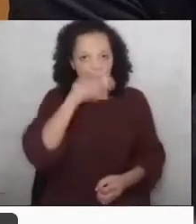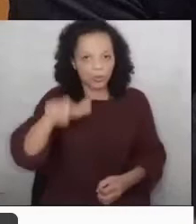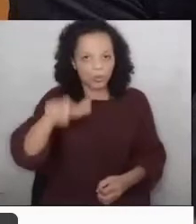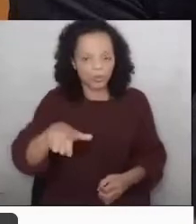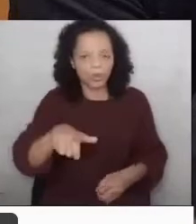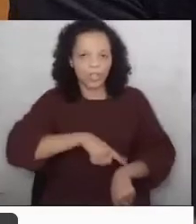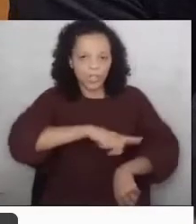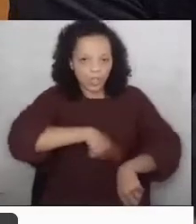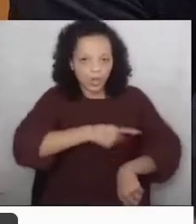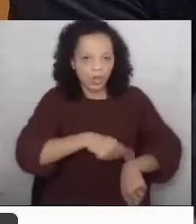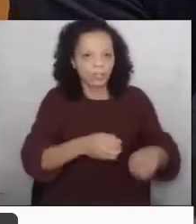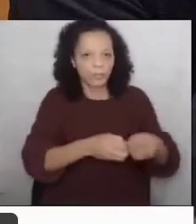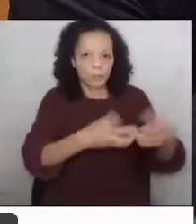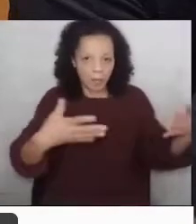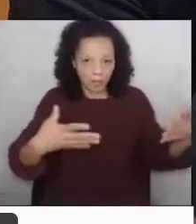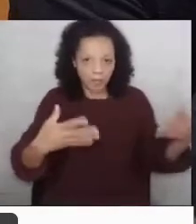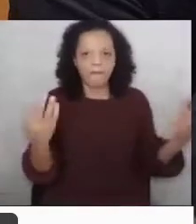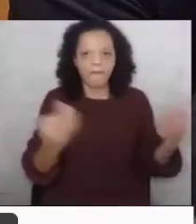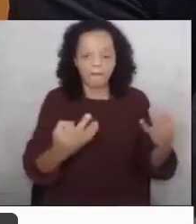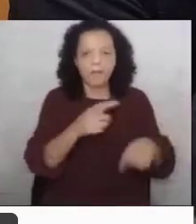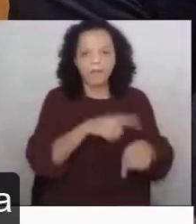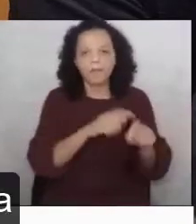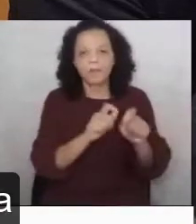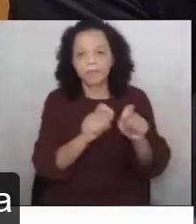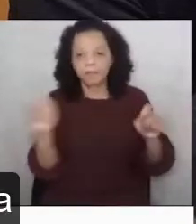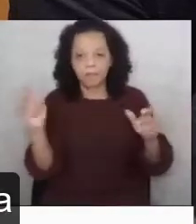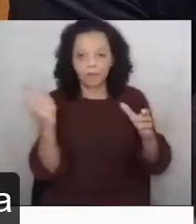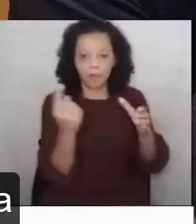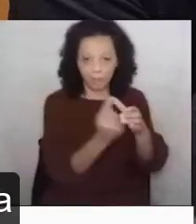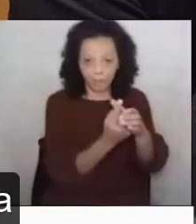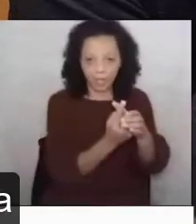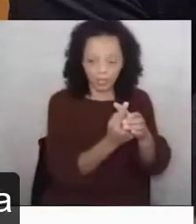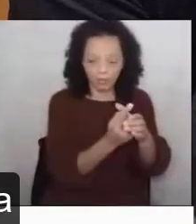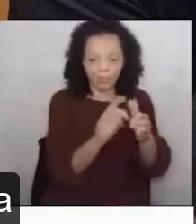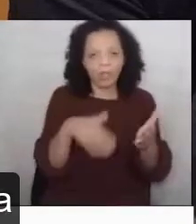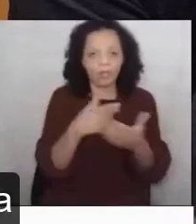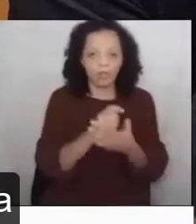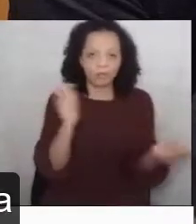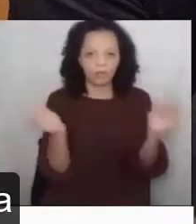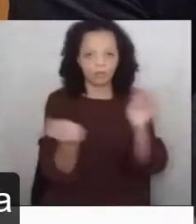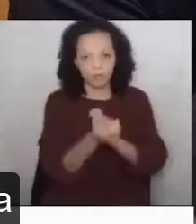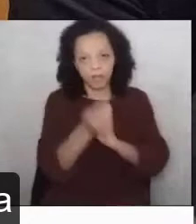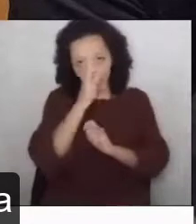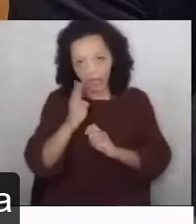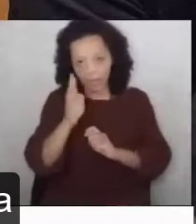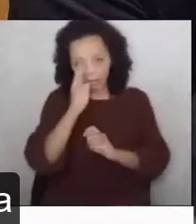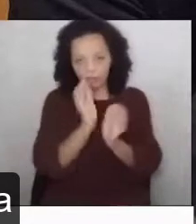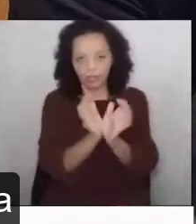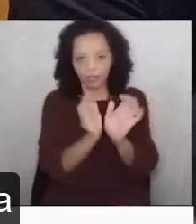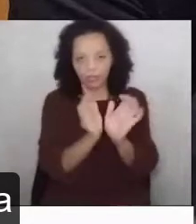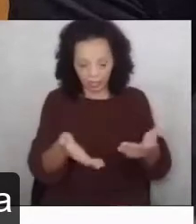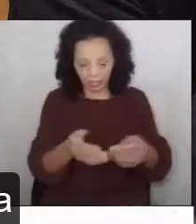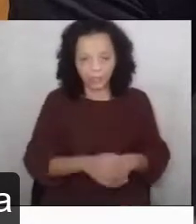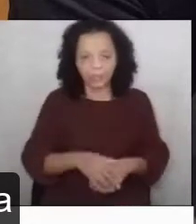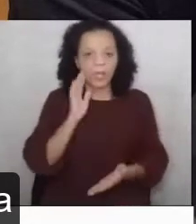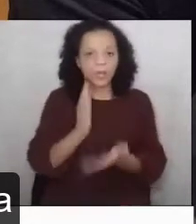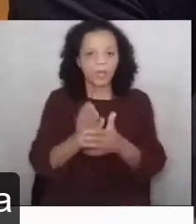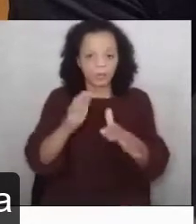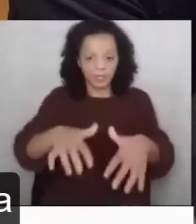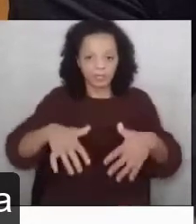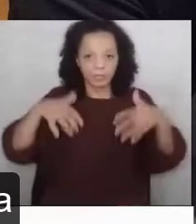tempo de utilização principalmente durante o período de confinamento que alterou os hábitos digitais na última Assembleia Municipal